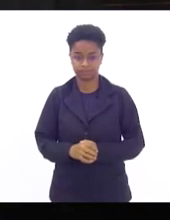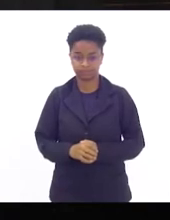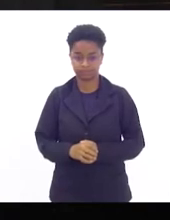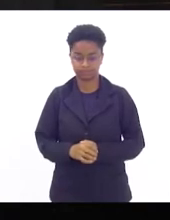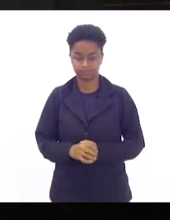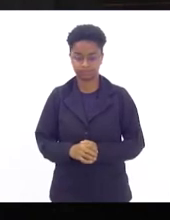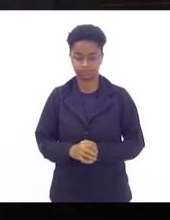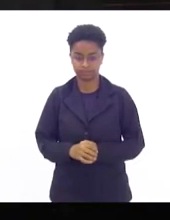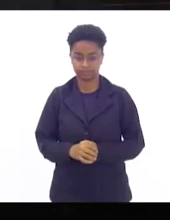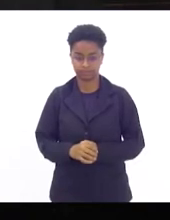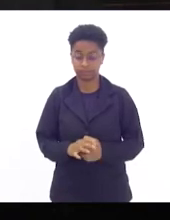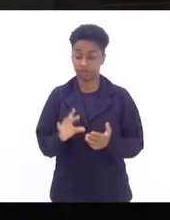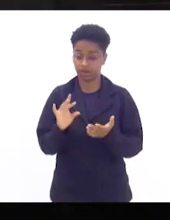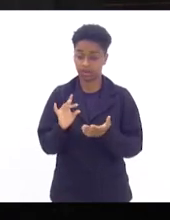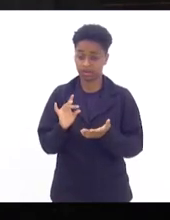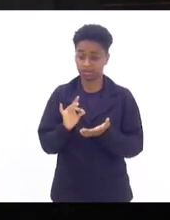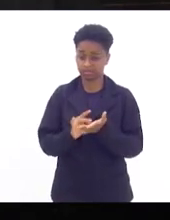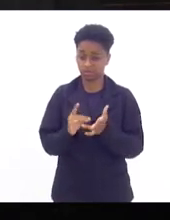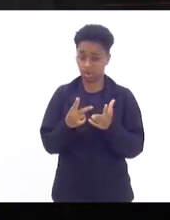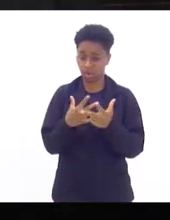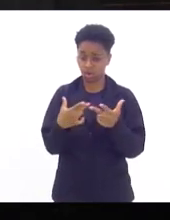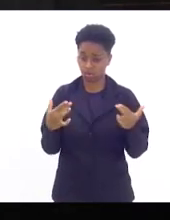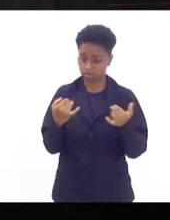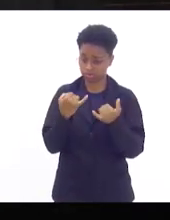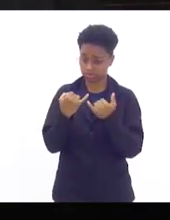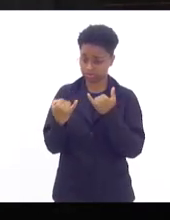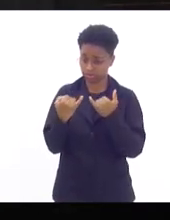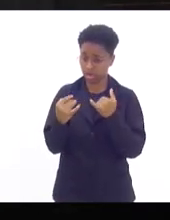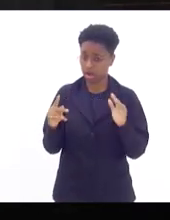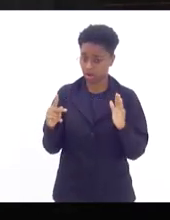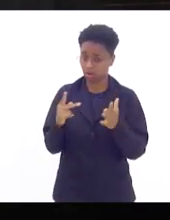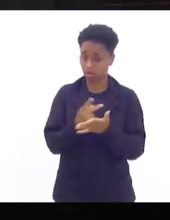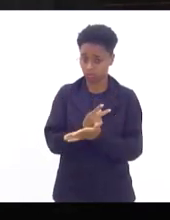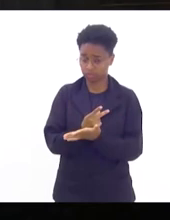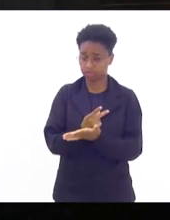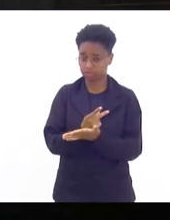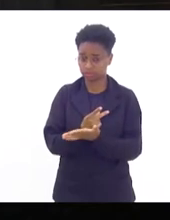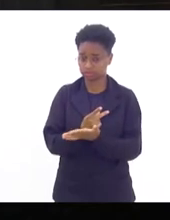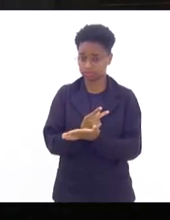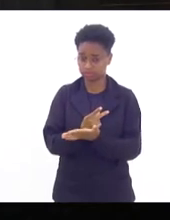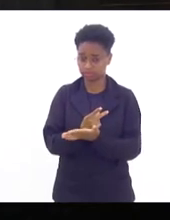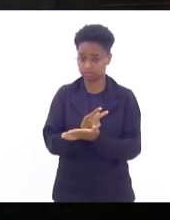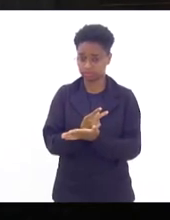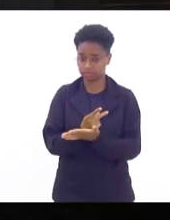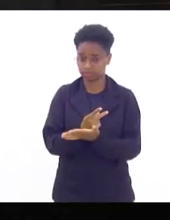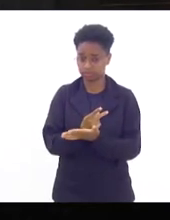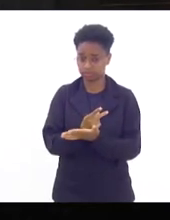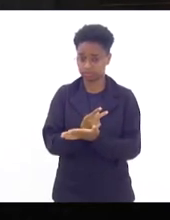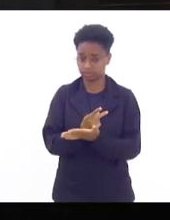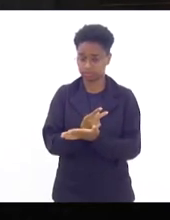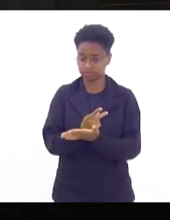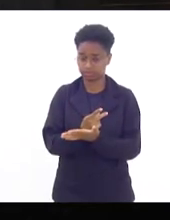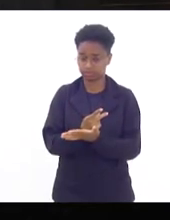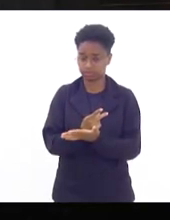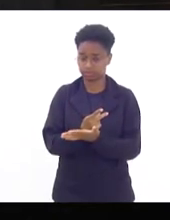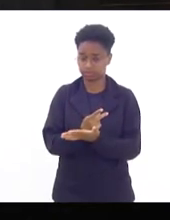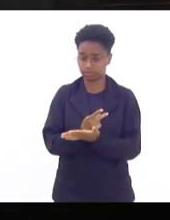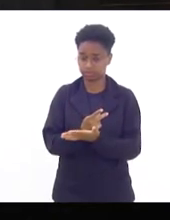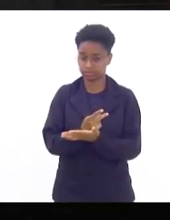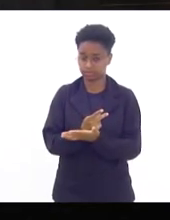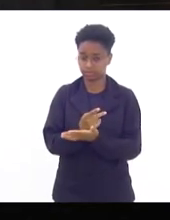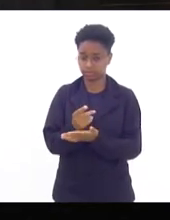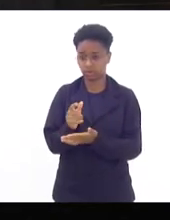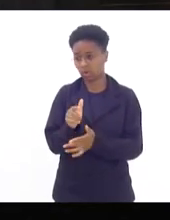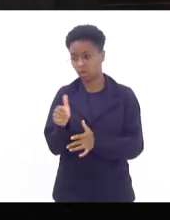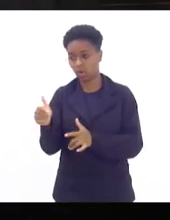Fatos similares vêm ocorrendo com uma série de